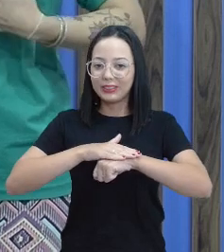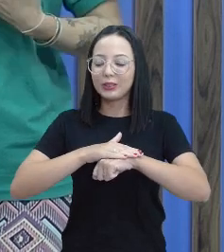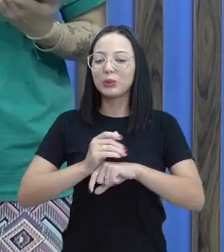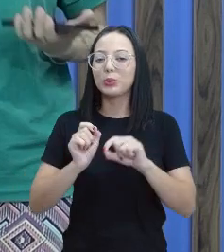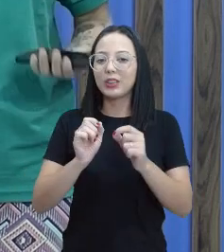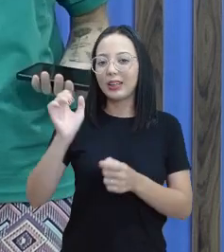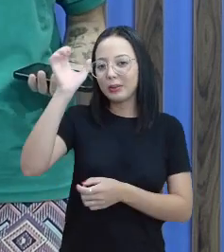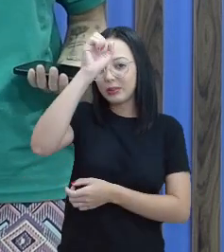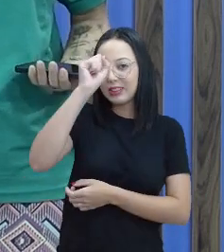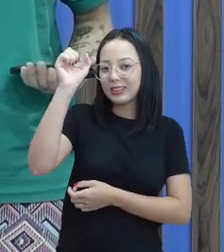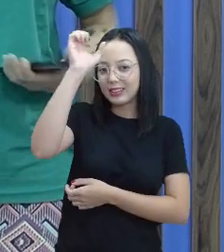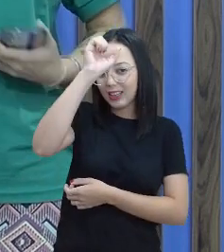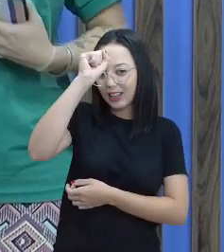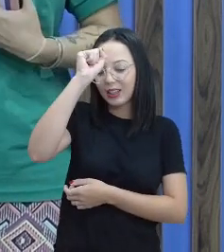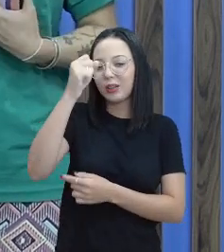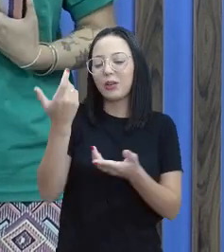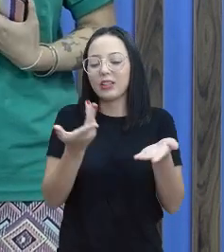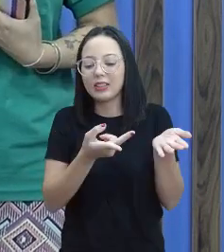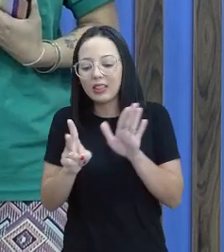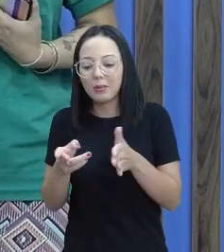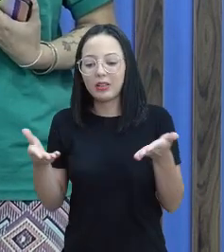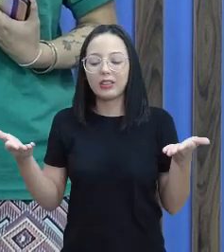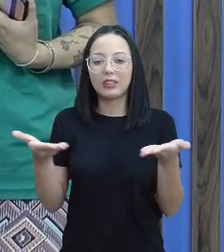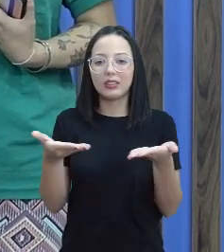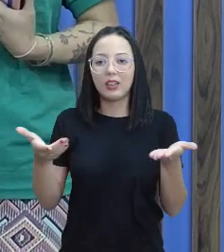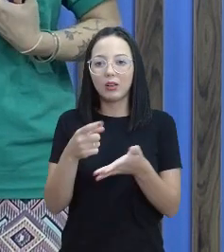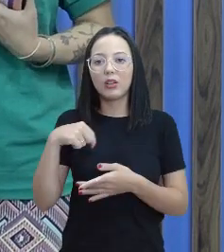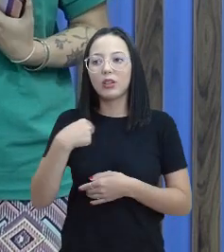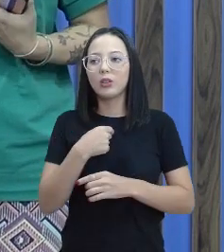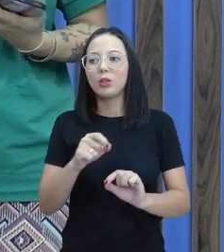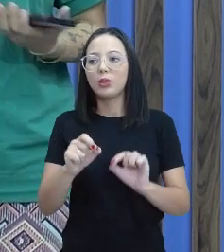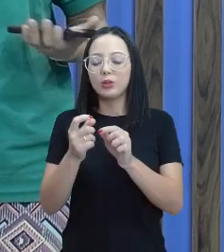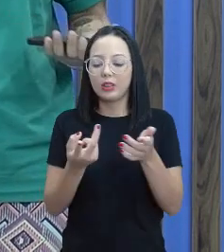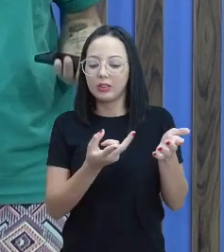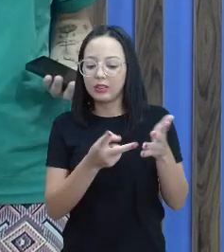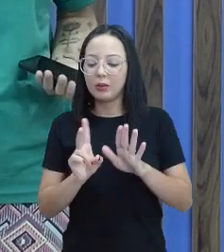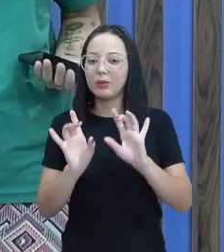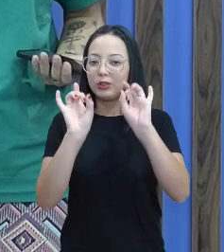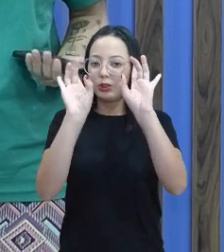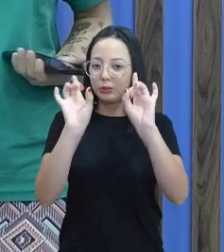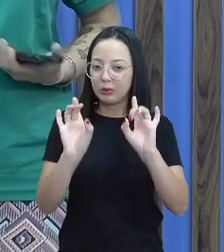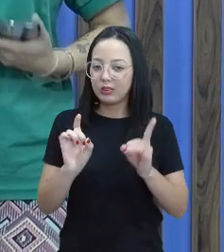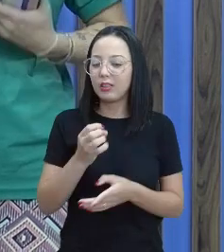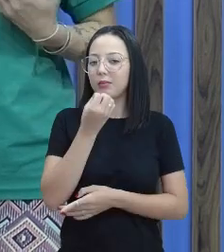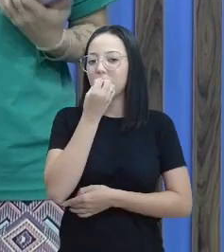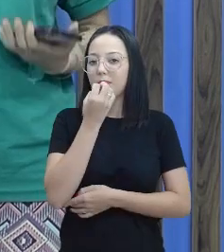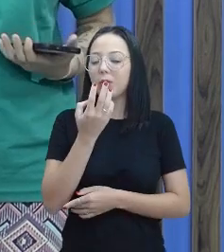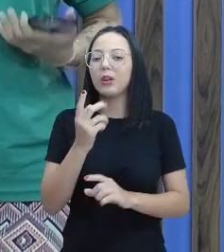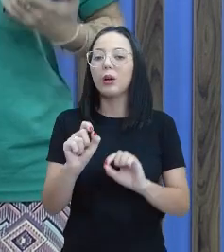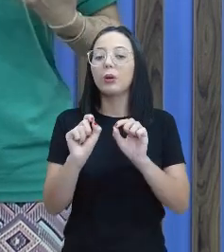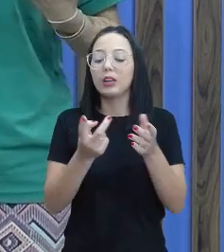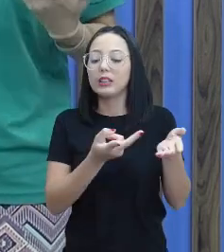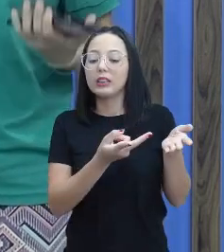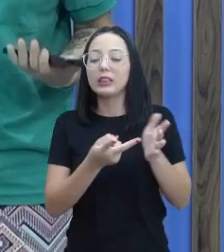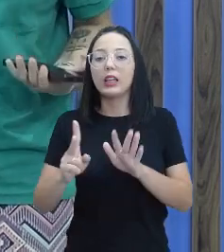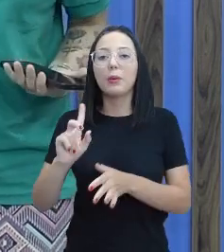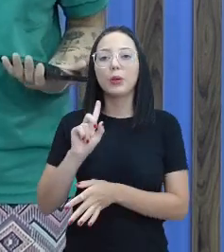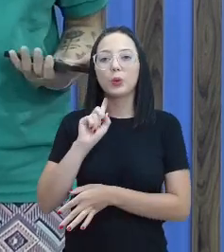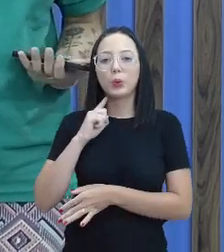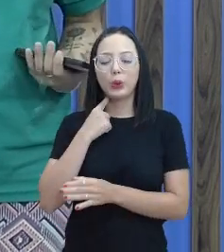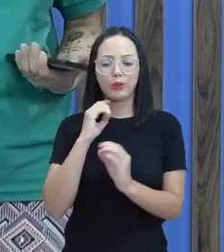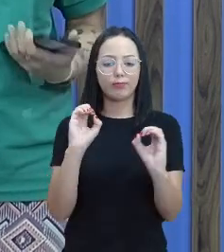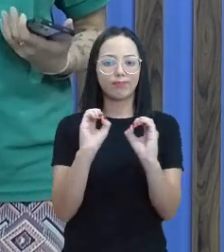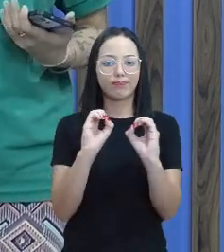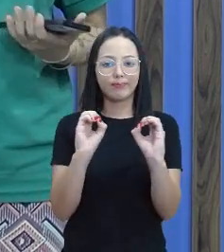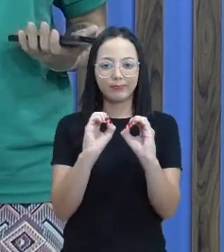de aprendizado. Essa semana a gente vai estar numa semana super especial, é a semana do lixo